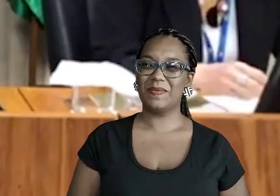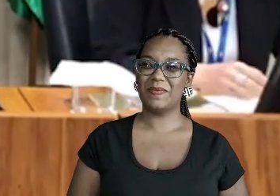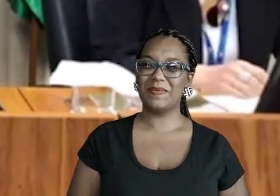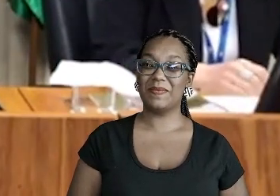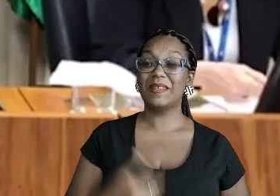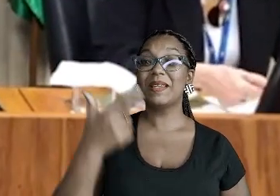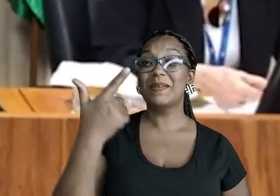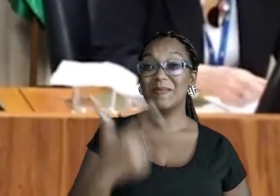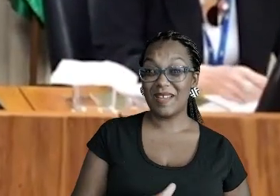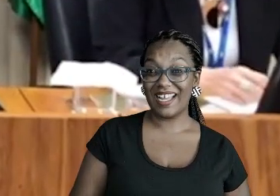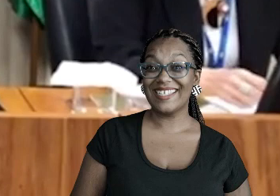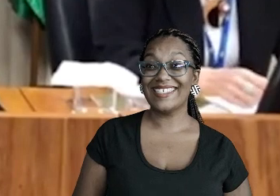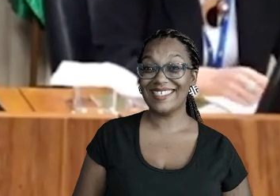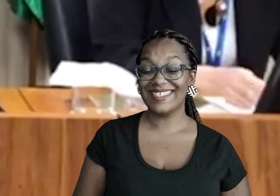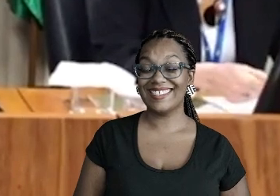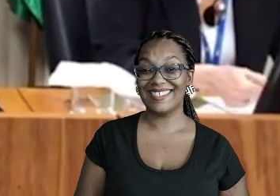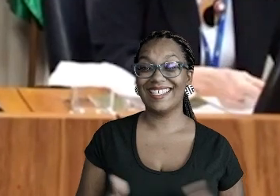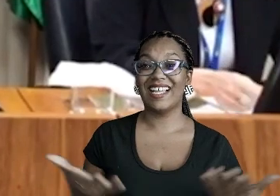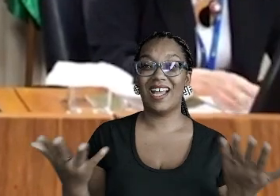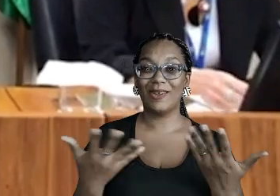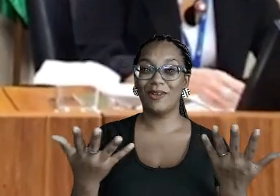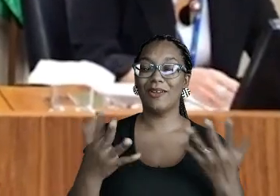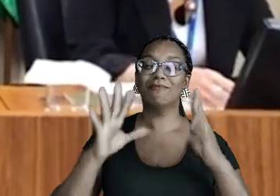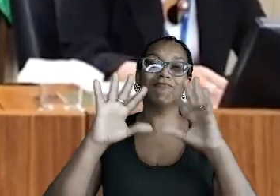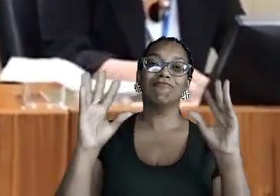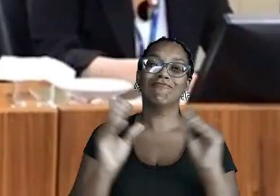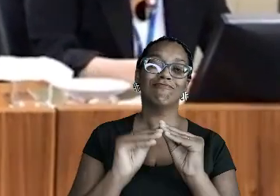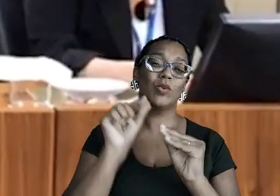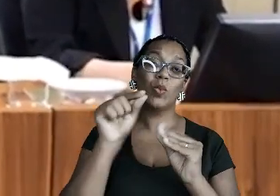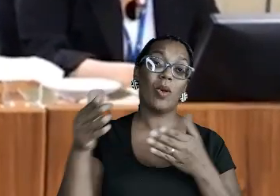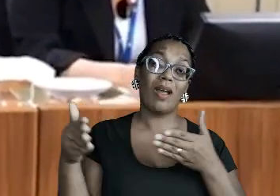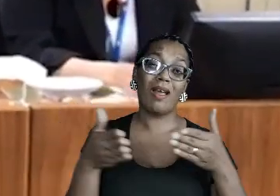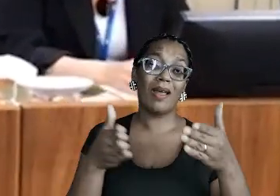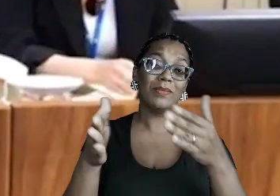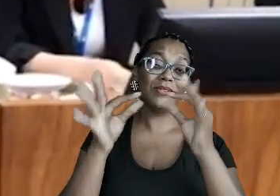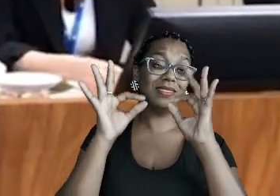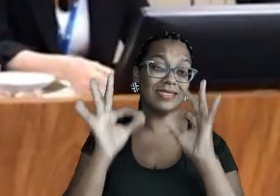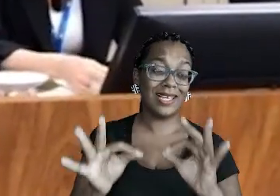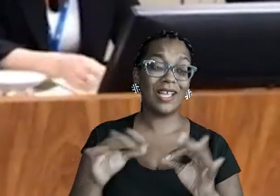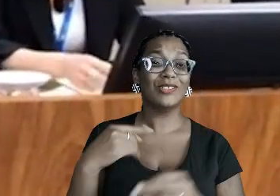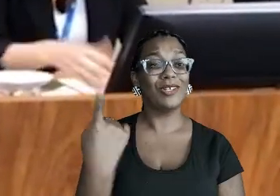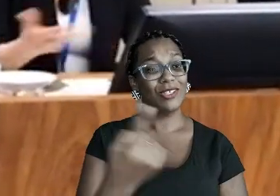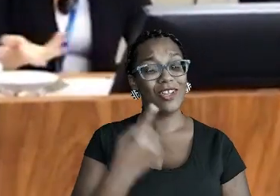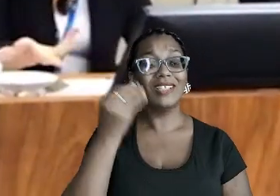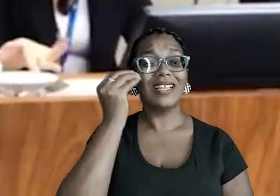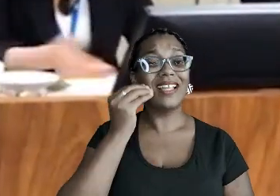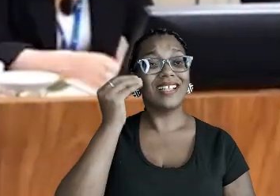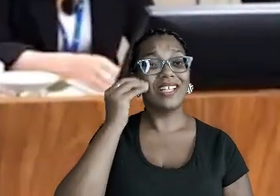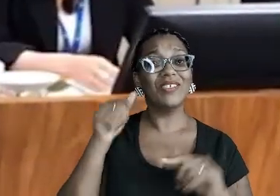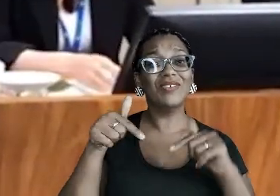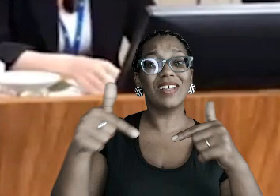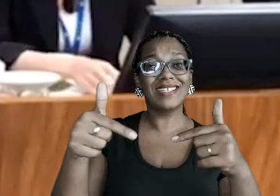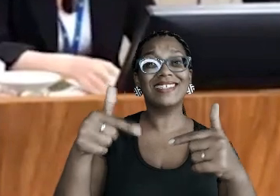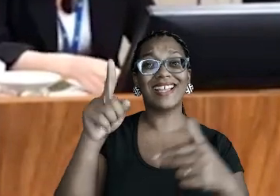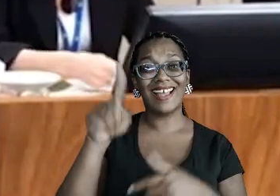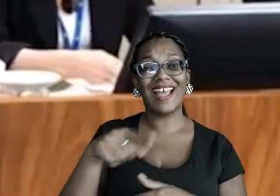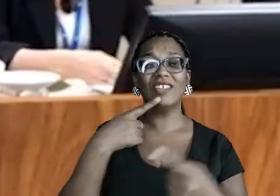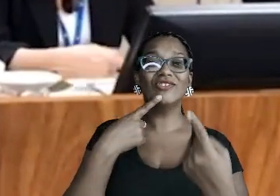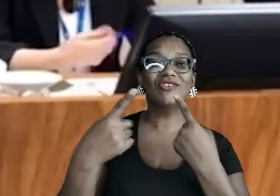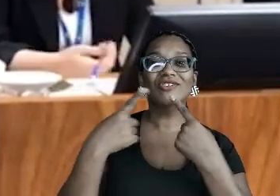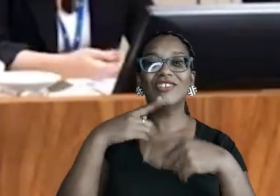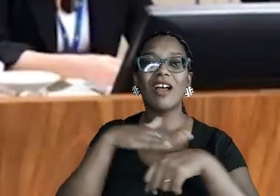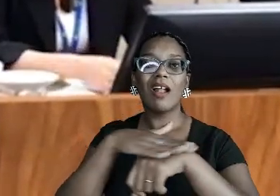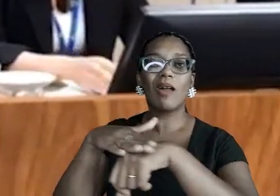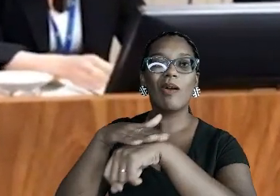mais uma vez né Nino a gente conclui que o caminho certo é o que a gente vem tentando fazer nessa gestão que